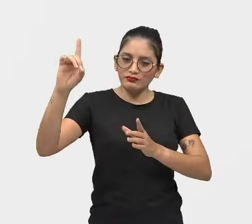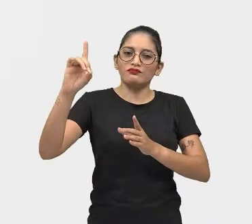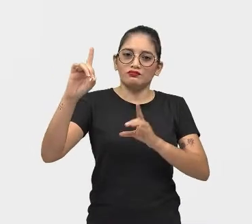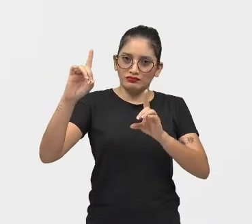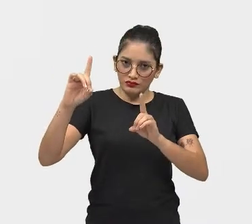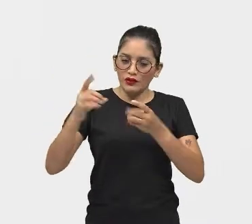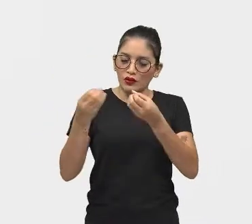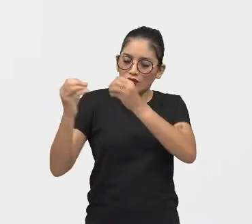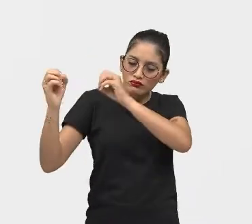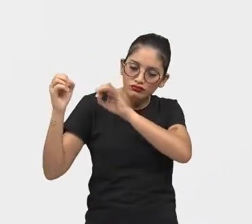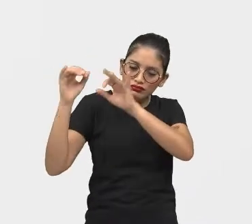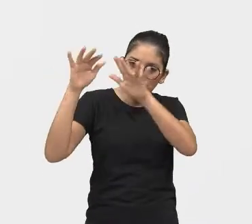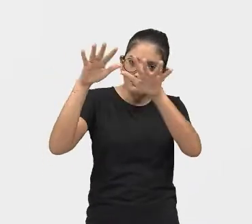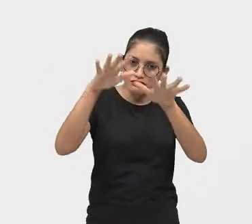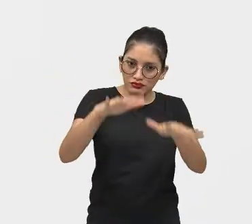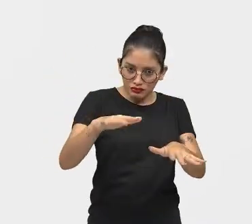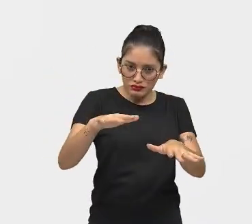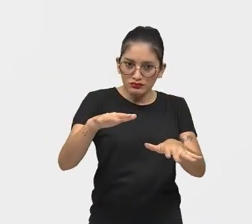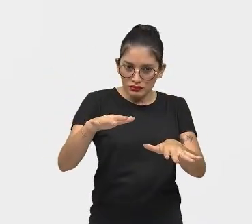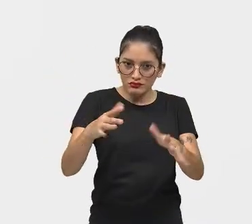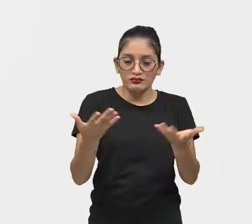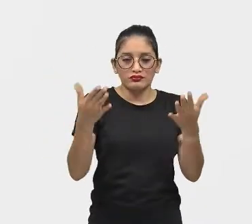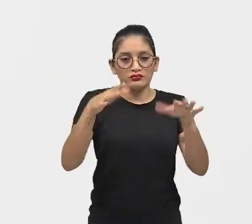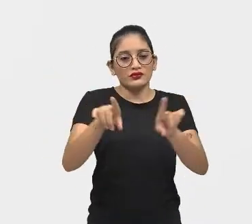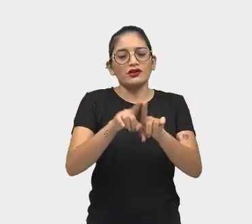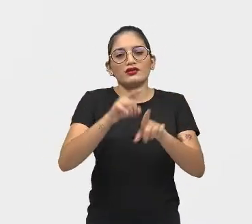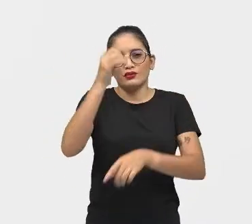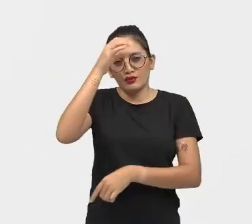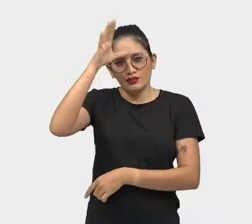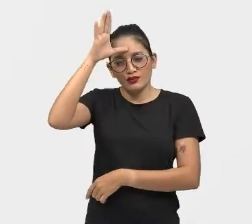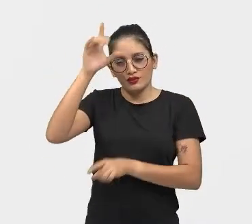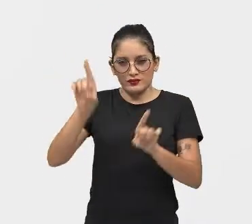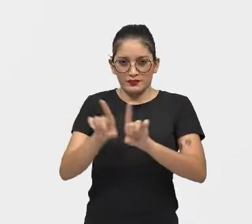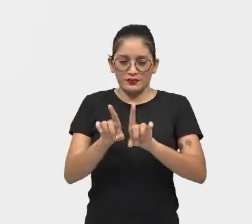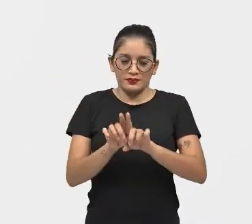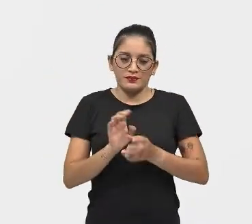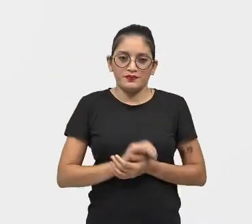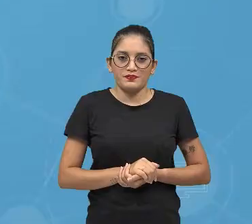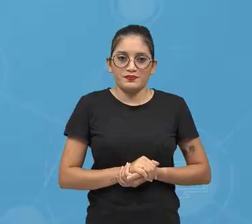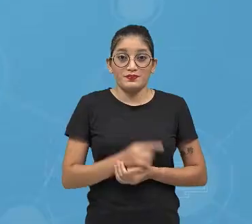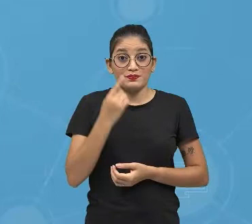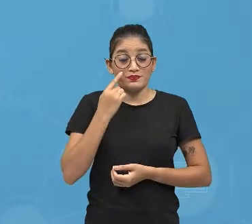a iluminação súbita e o conhecimento. Então, vamos lá.